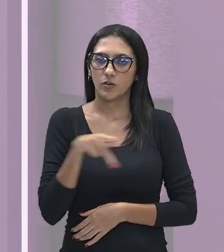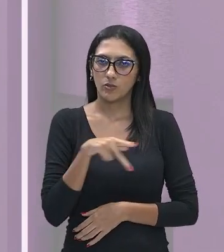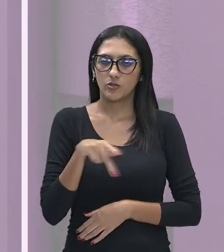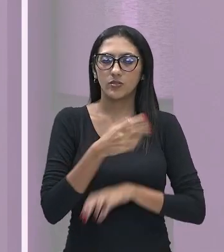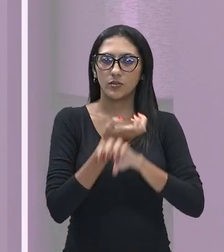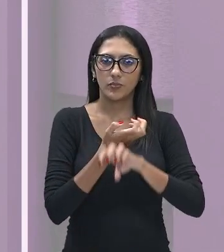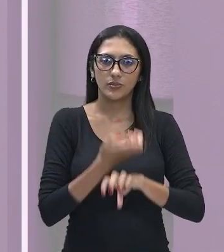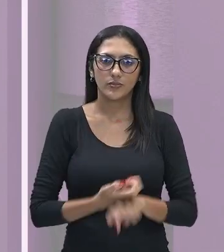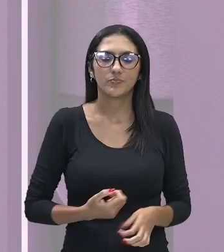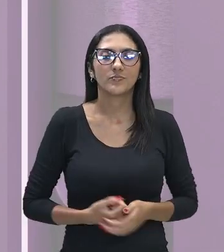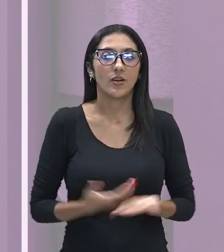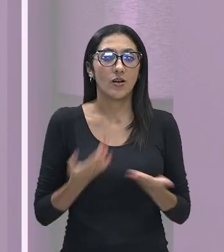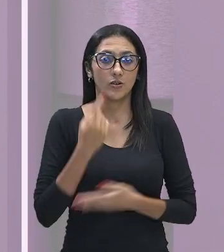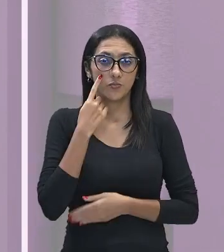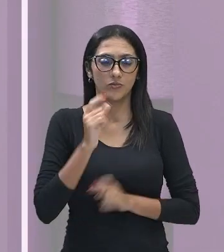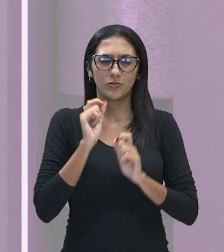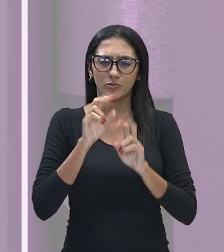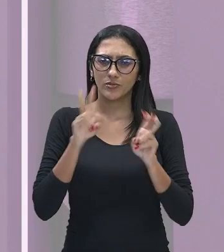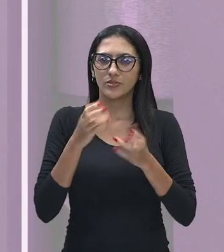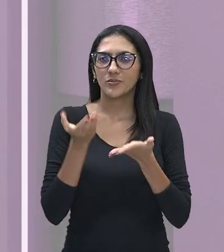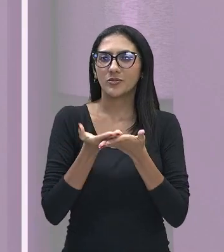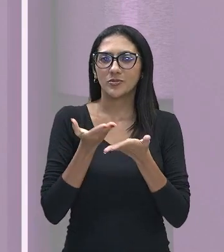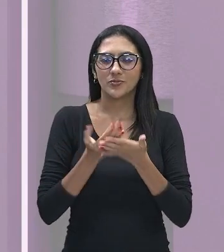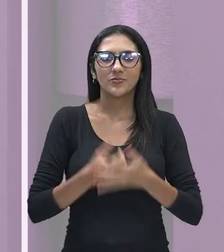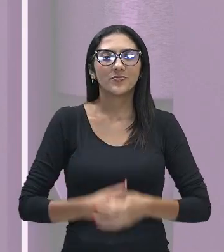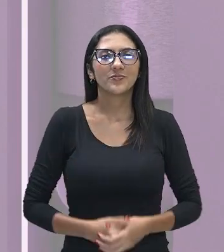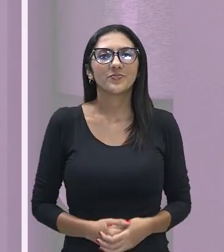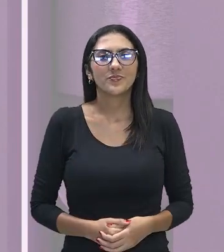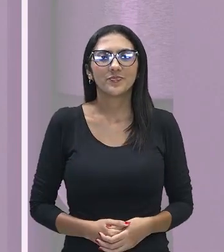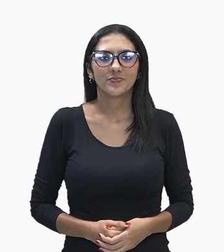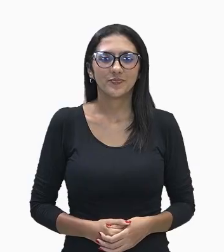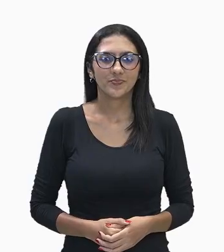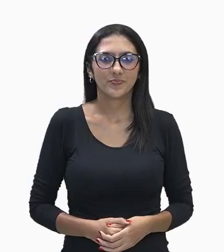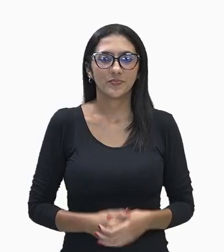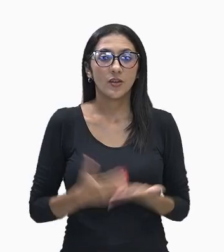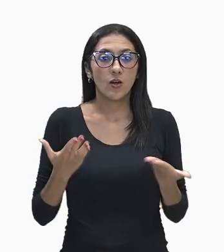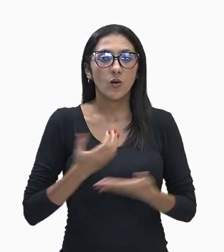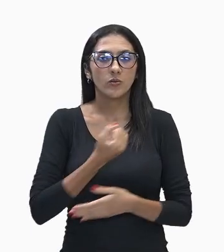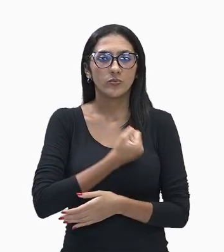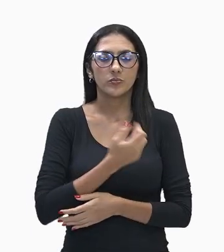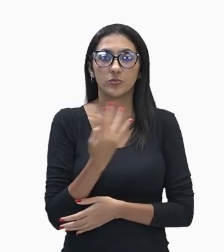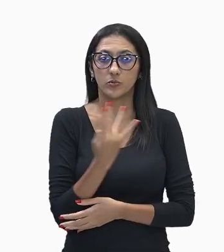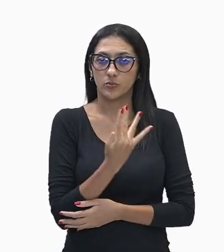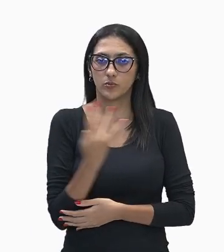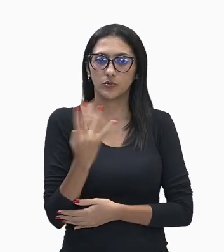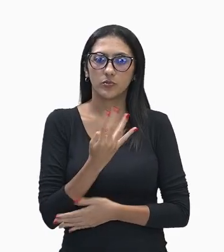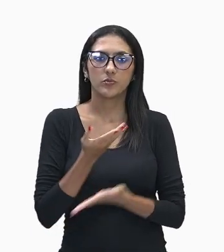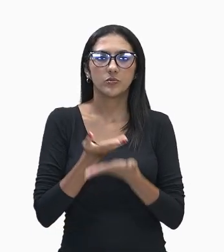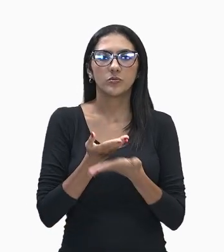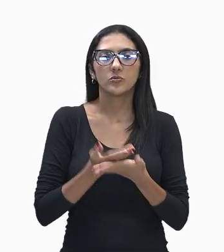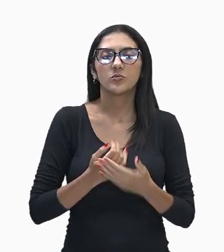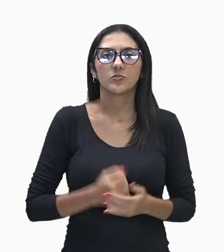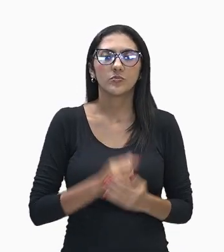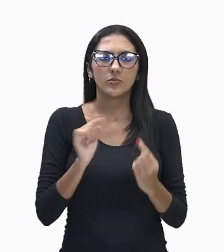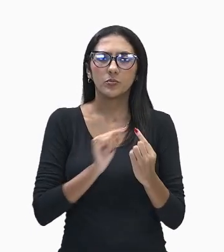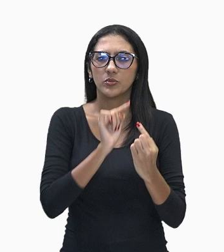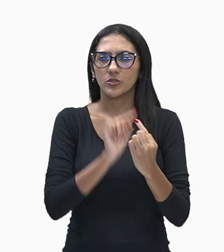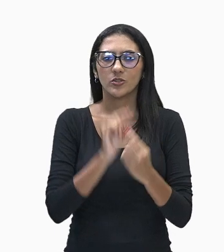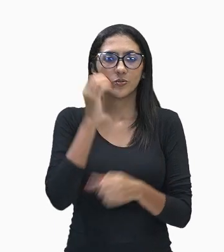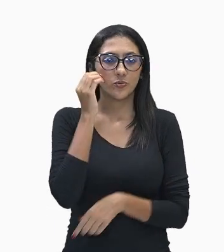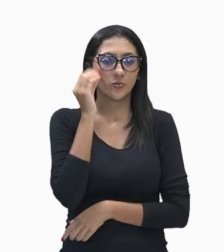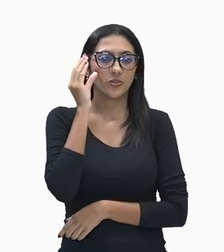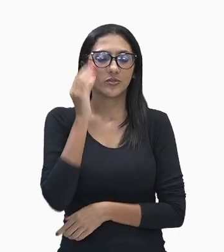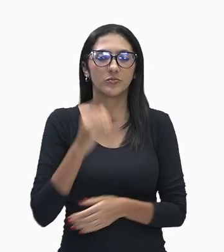e vamos ver o que temos preparado para esta aula. A nossa aula, de número 44, tem como objeto de